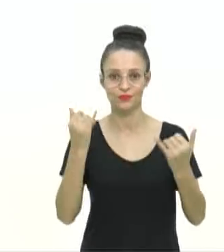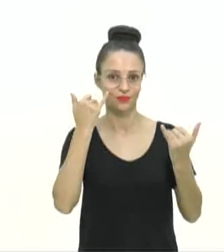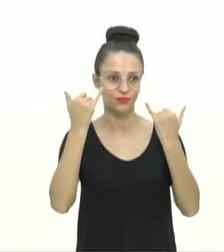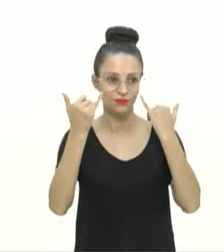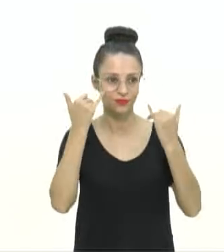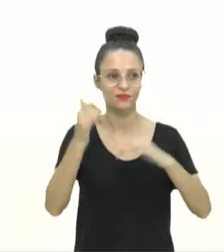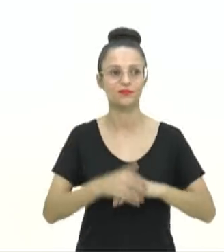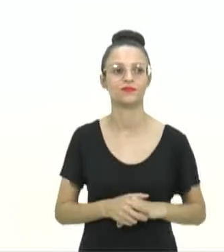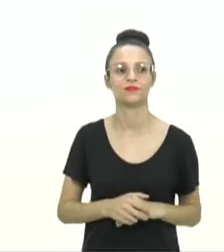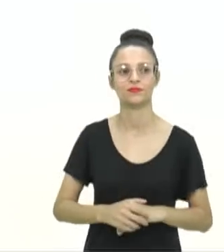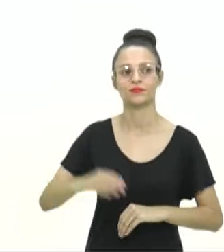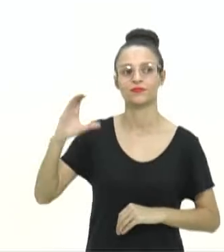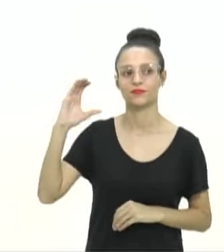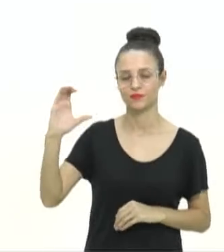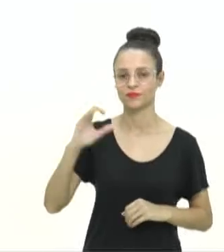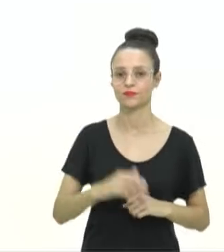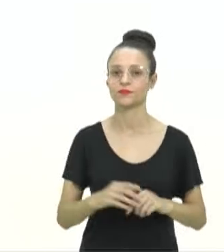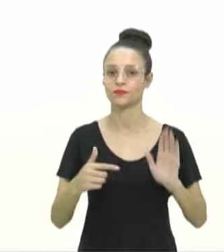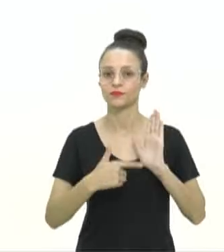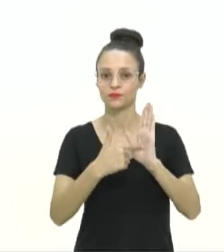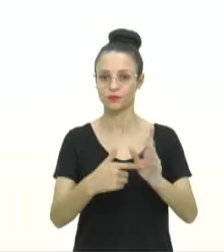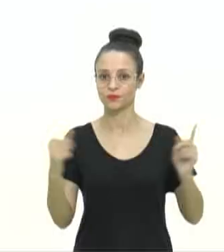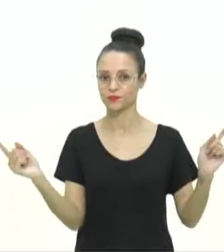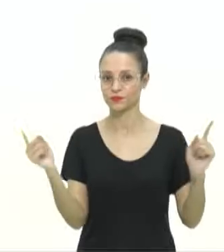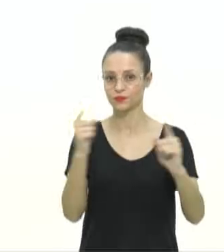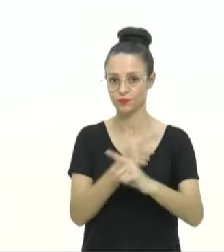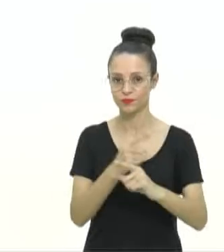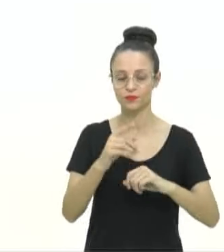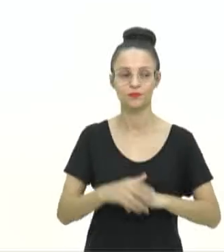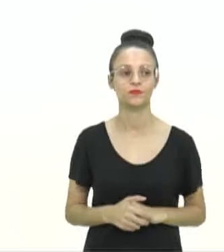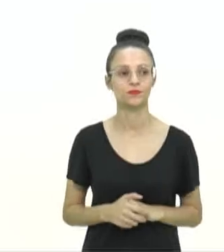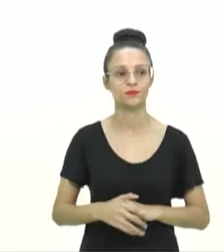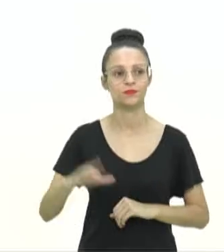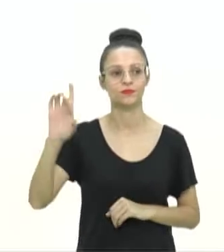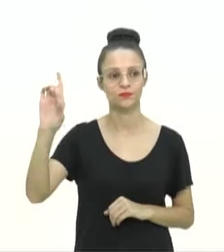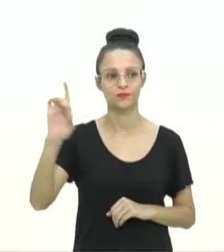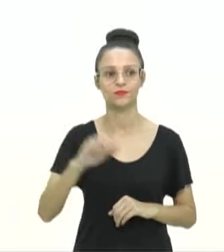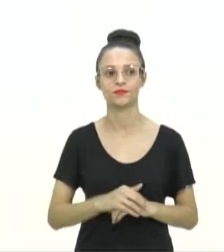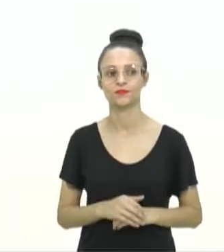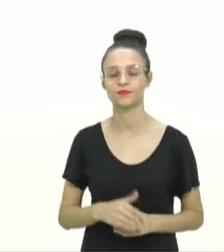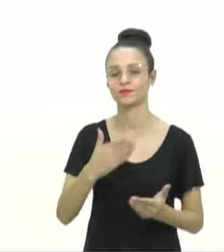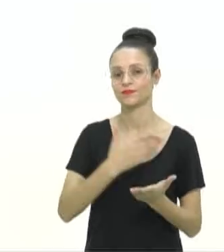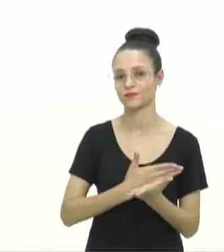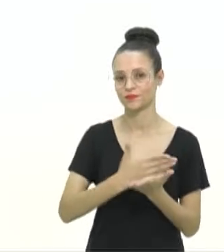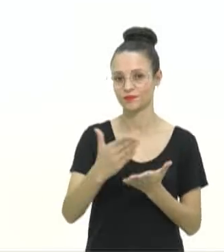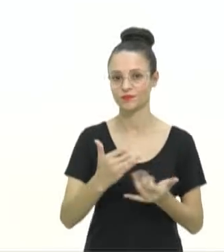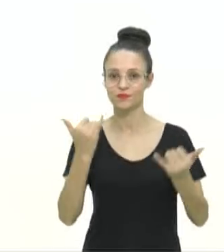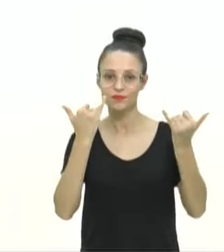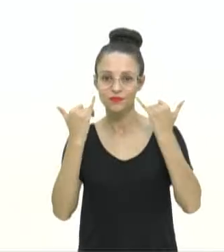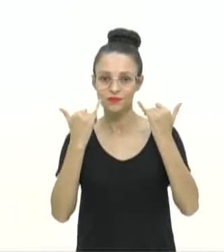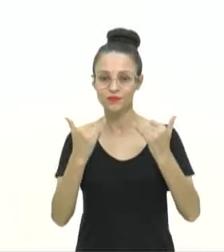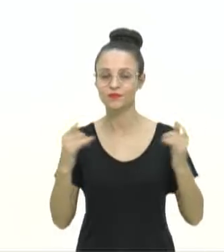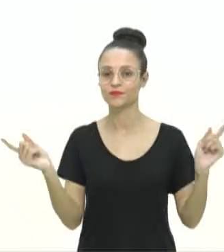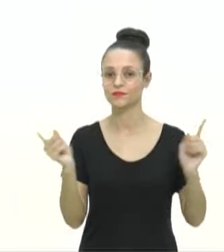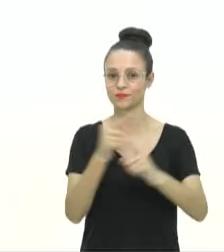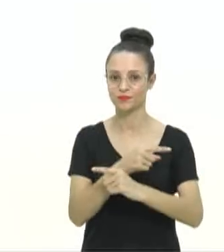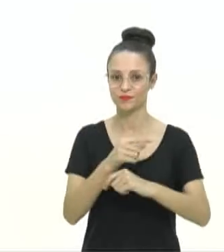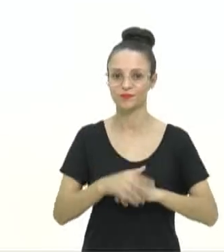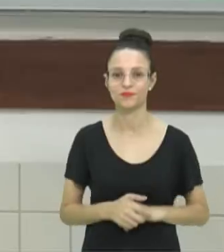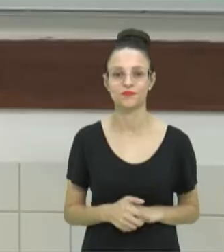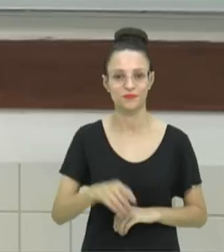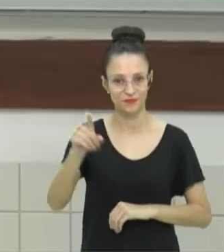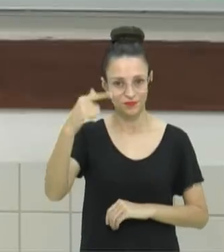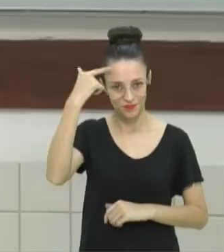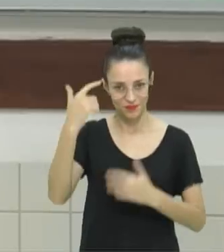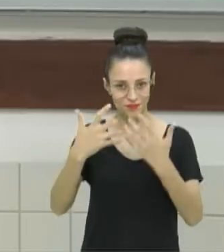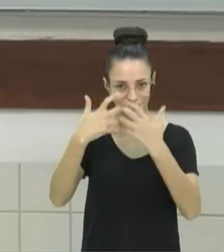uma informação. Letra C, mostrar uma oposição. Ou letra D, introduzir uma informação oposta.